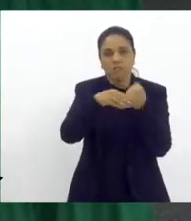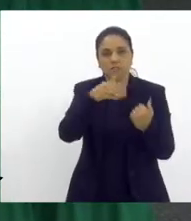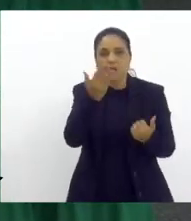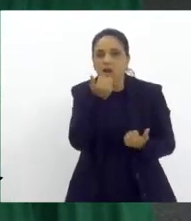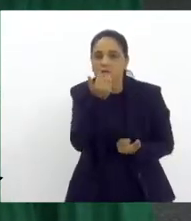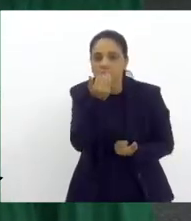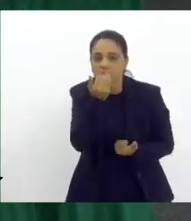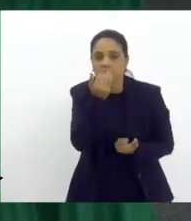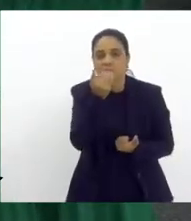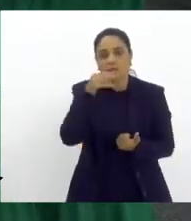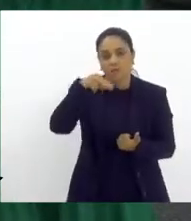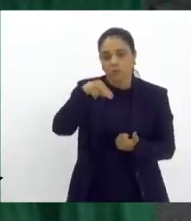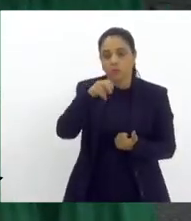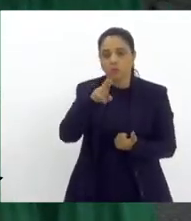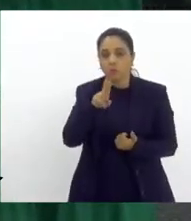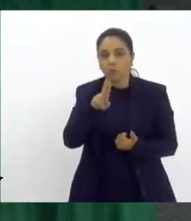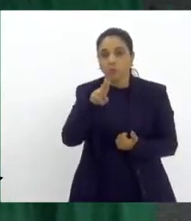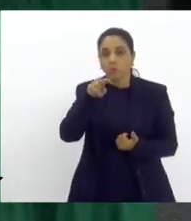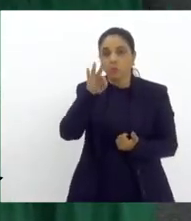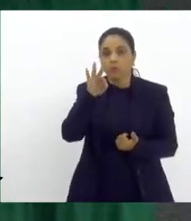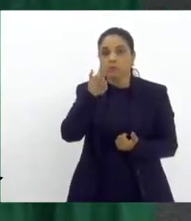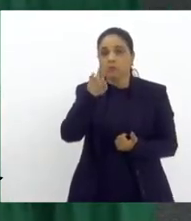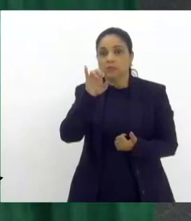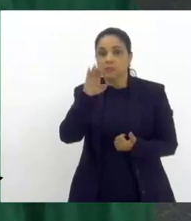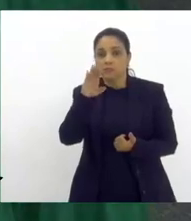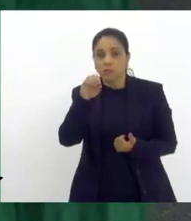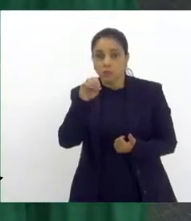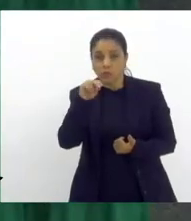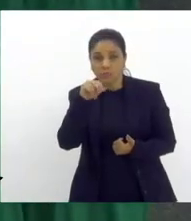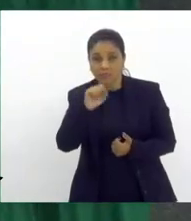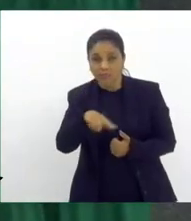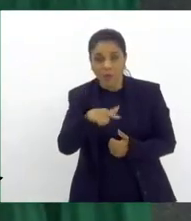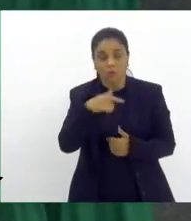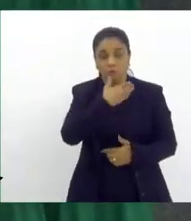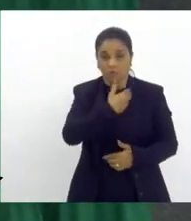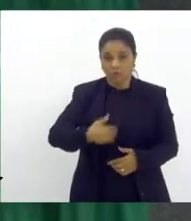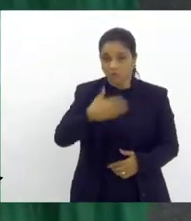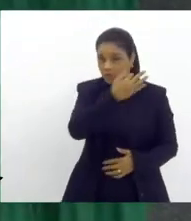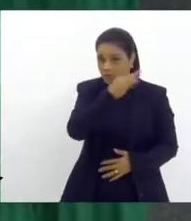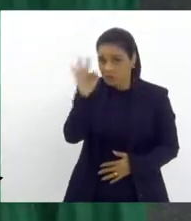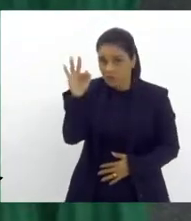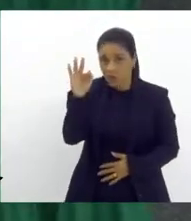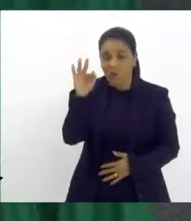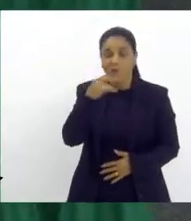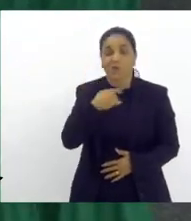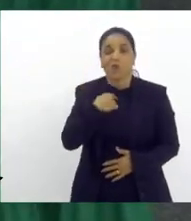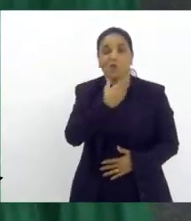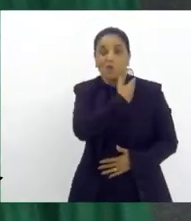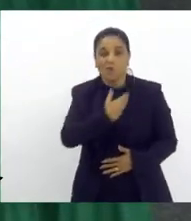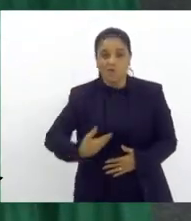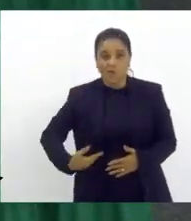nutricional a decisão do governo federal do governo do Lula